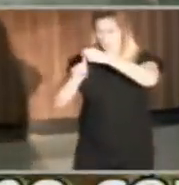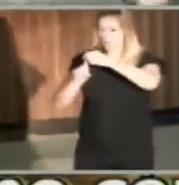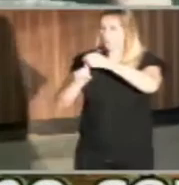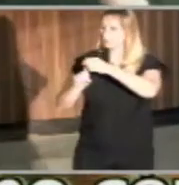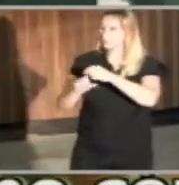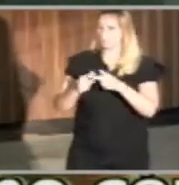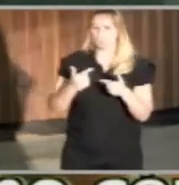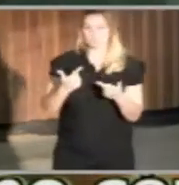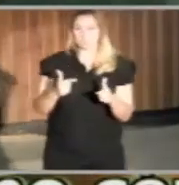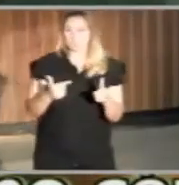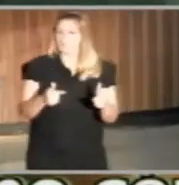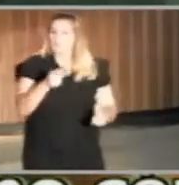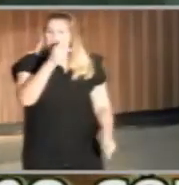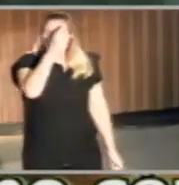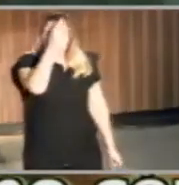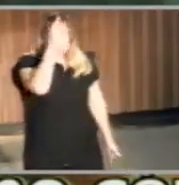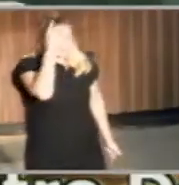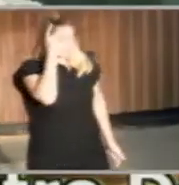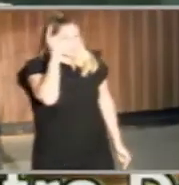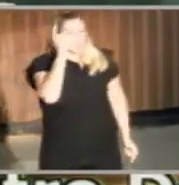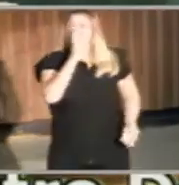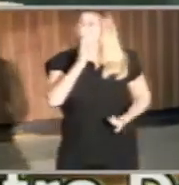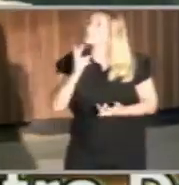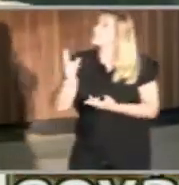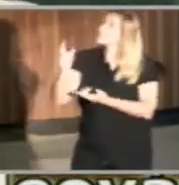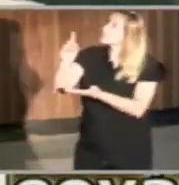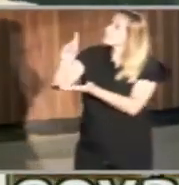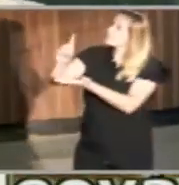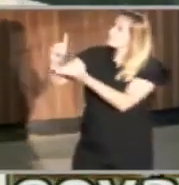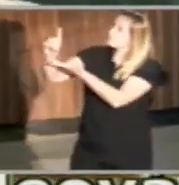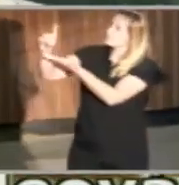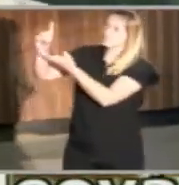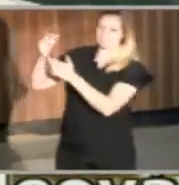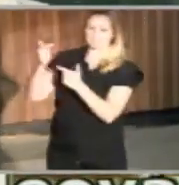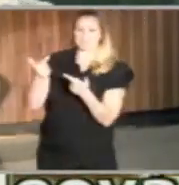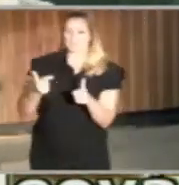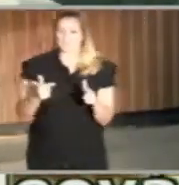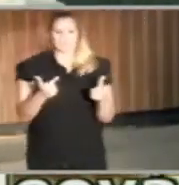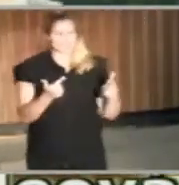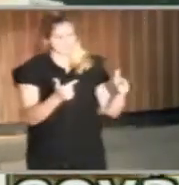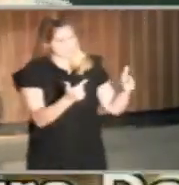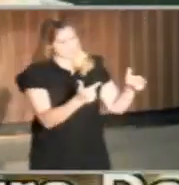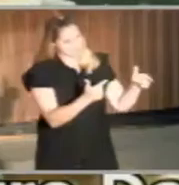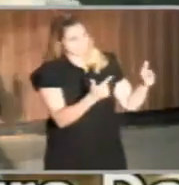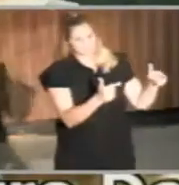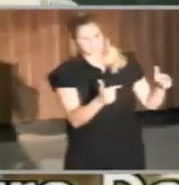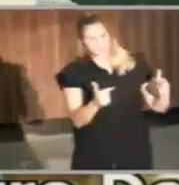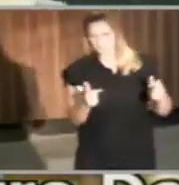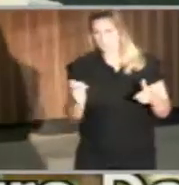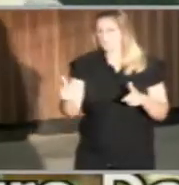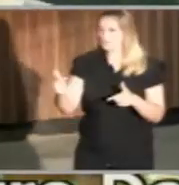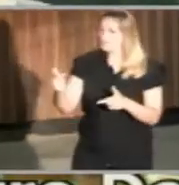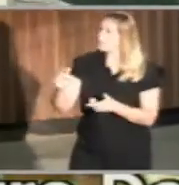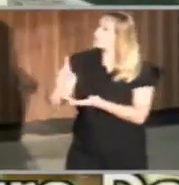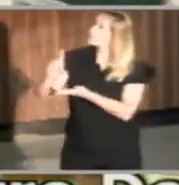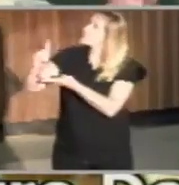outro Deus como Jeová. Não há